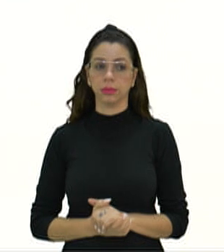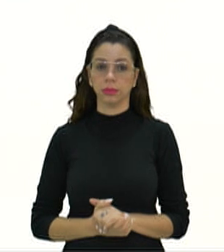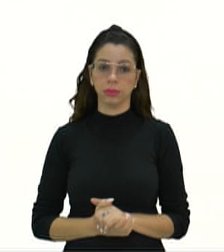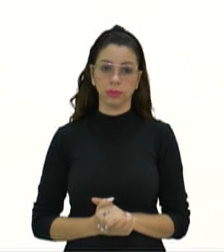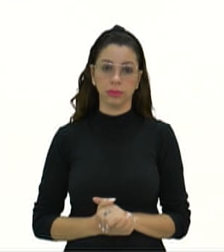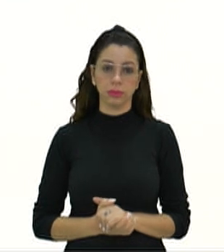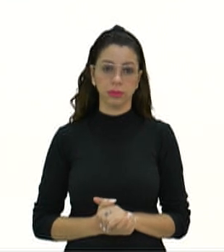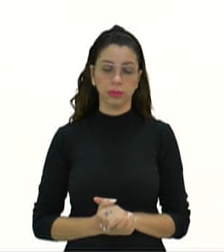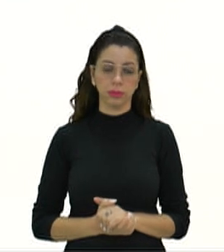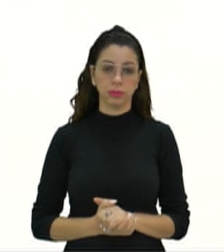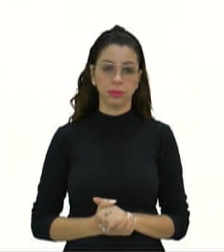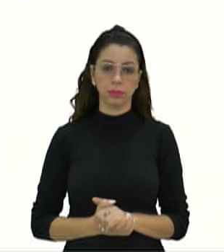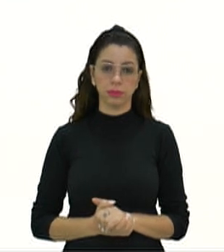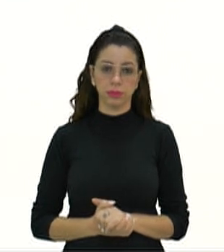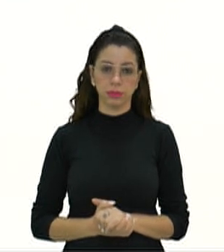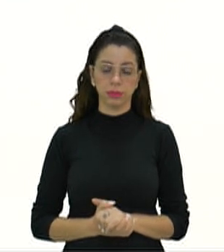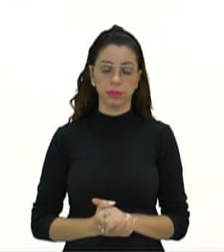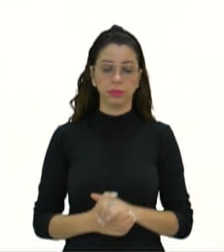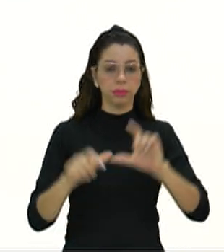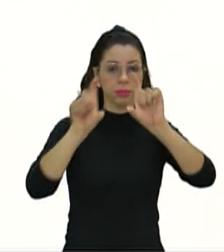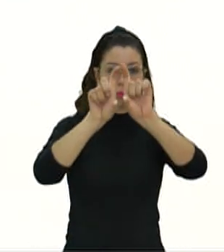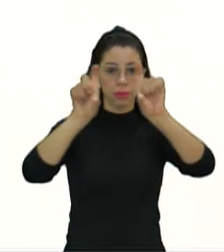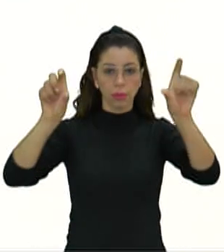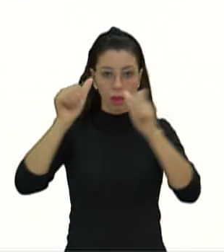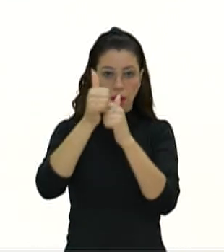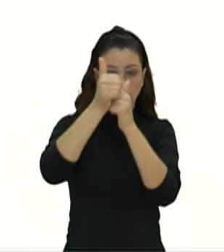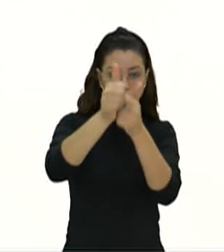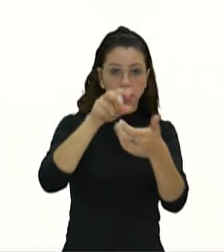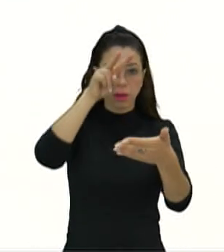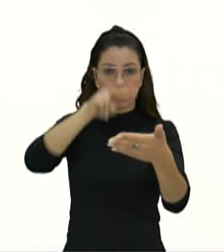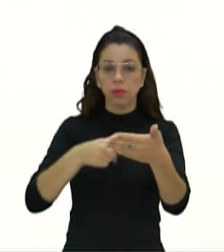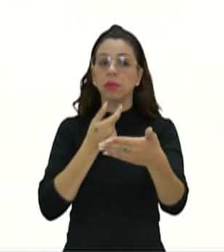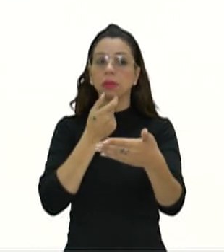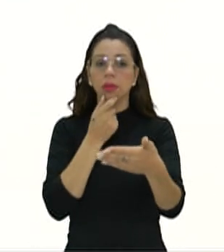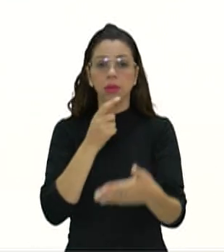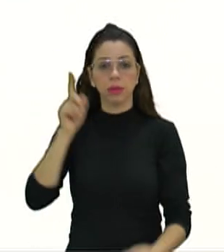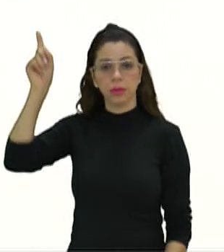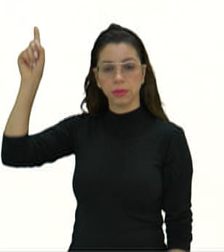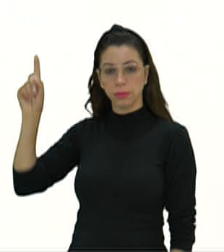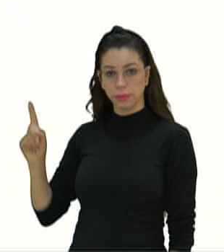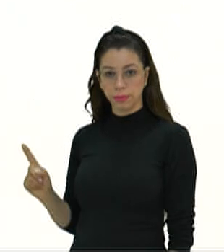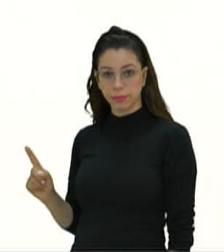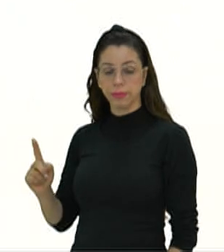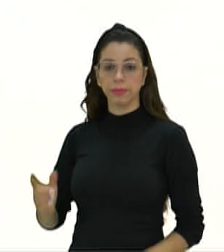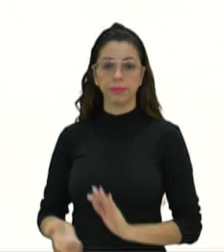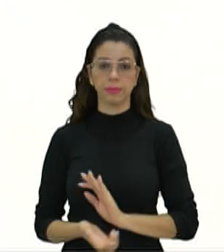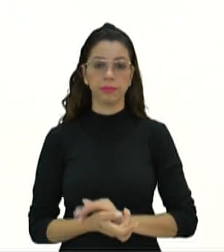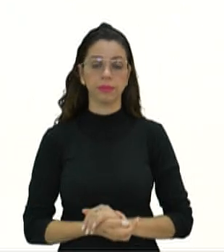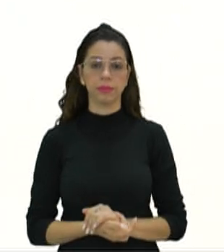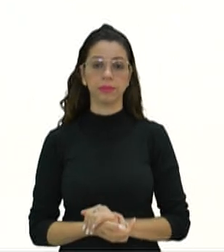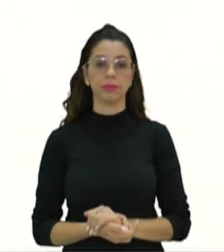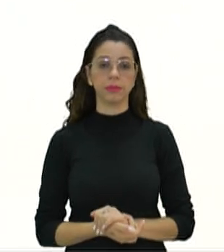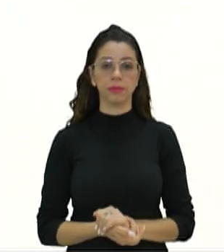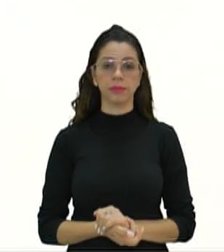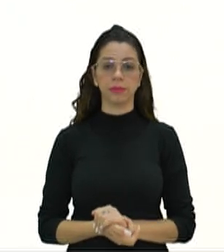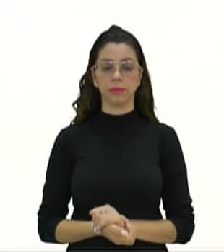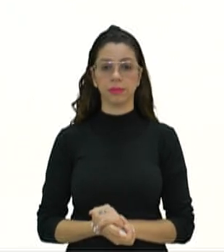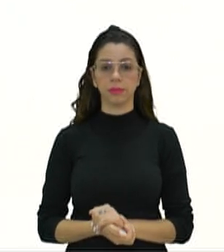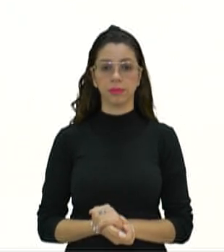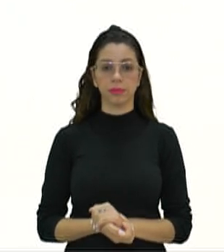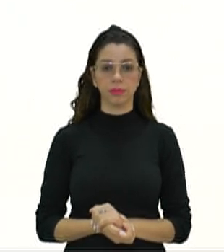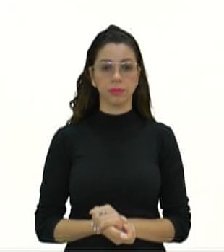took, taken. Get, got, gotten. Think, thought,